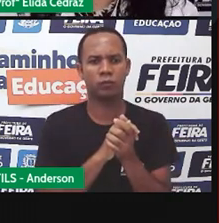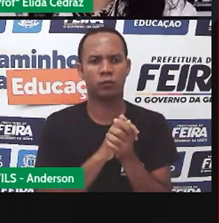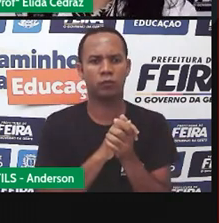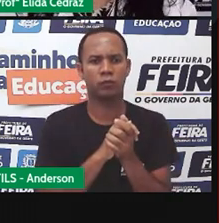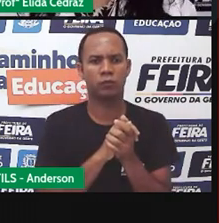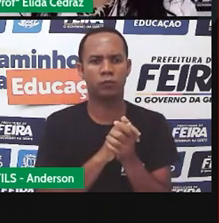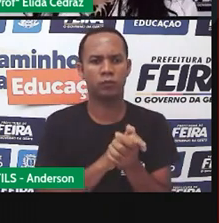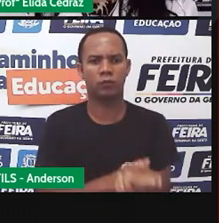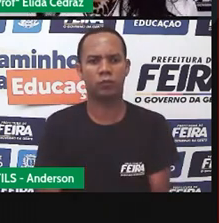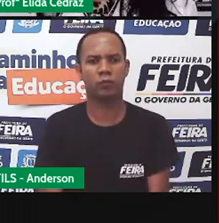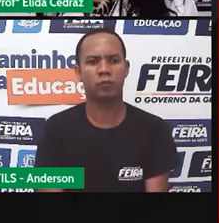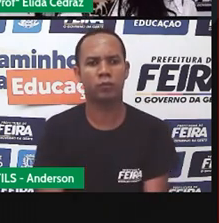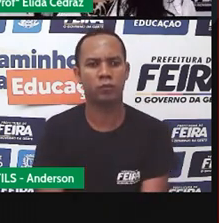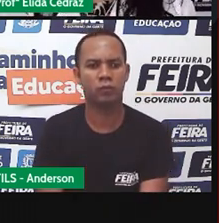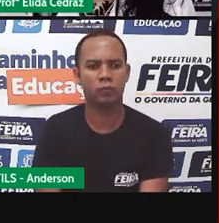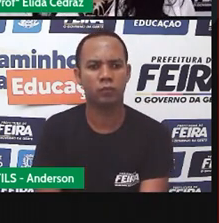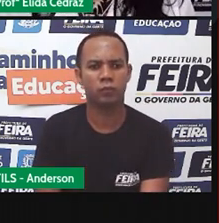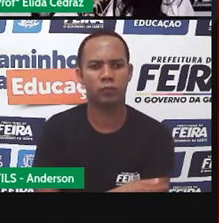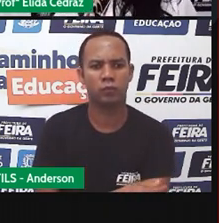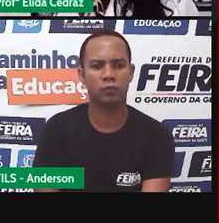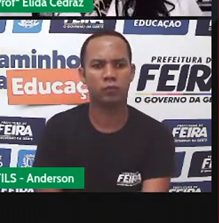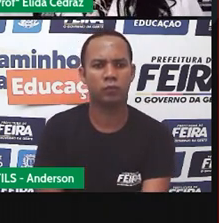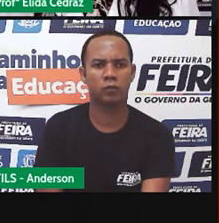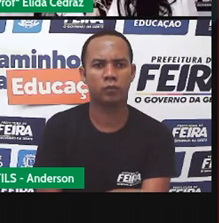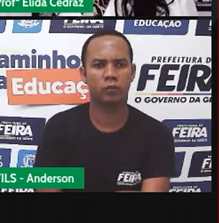Isso, a flexibilidade.